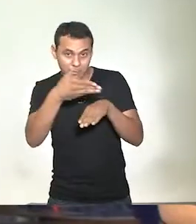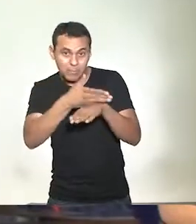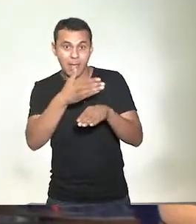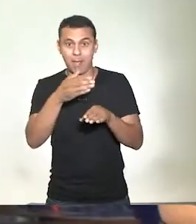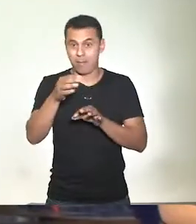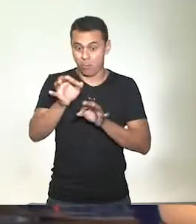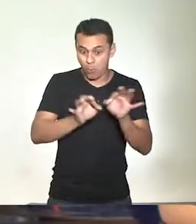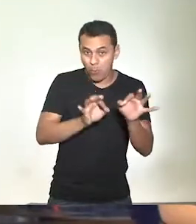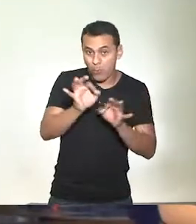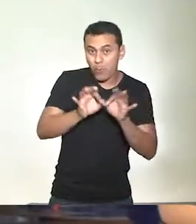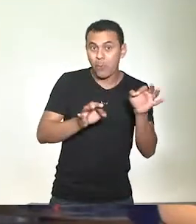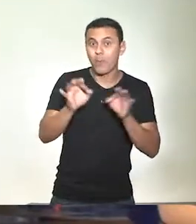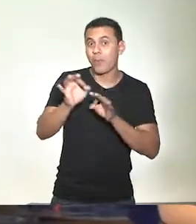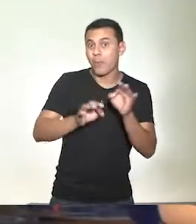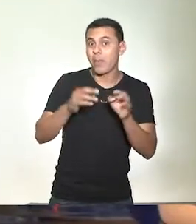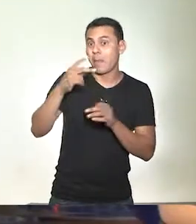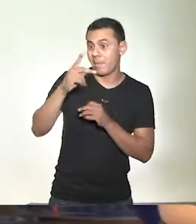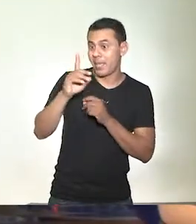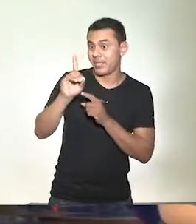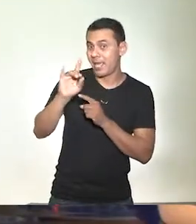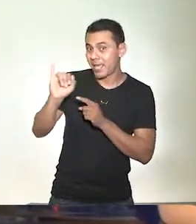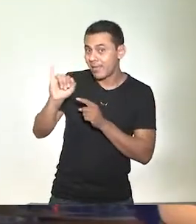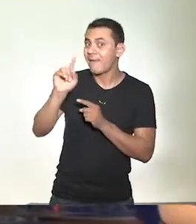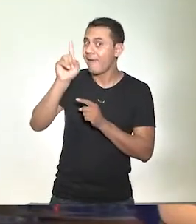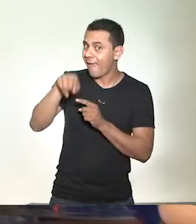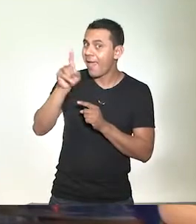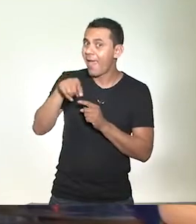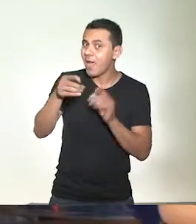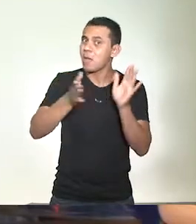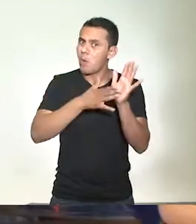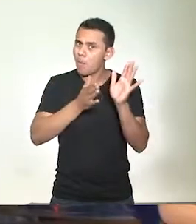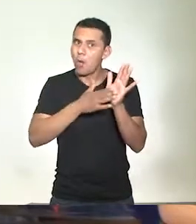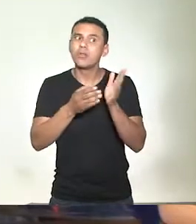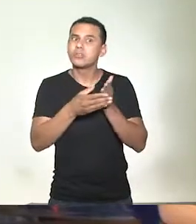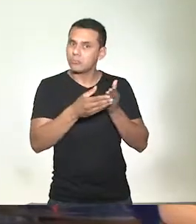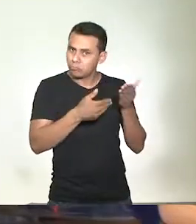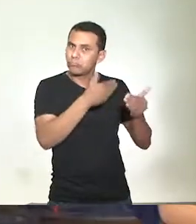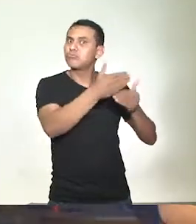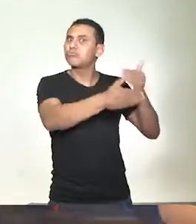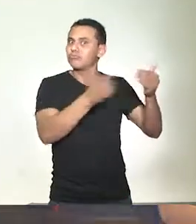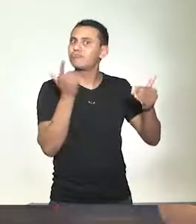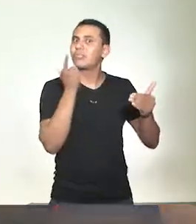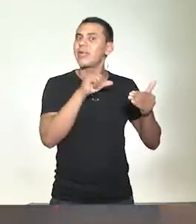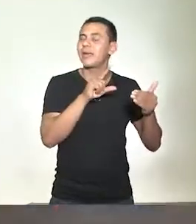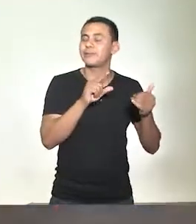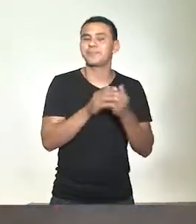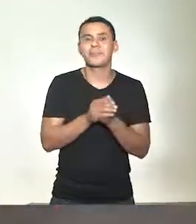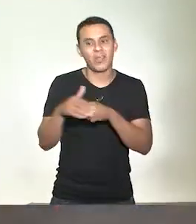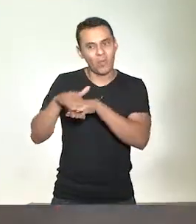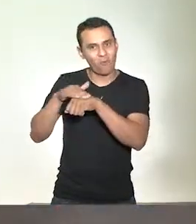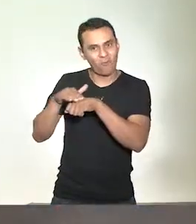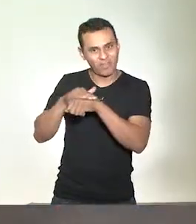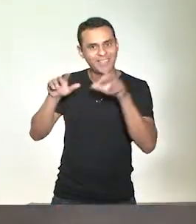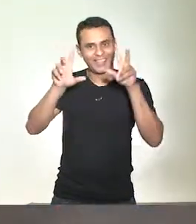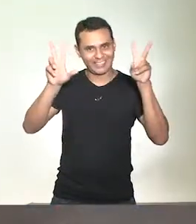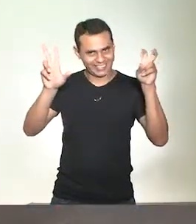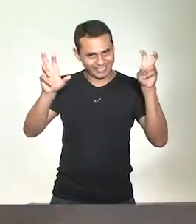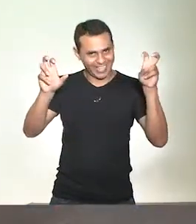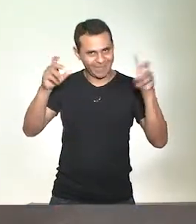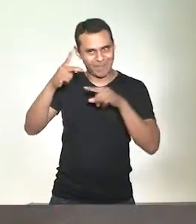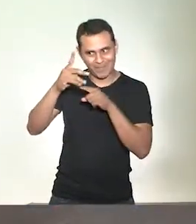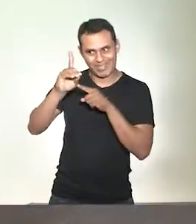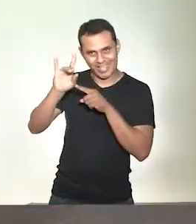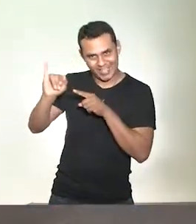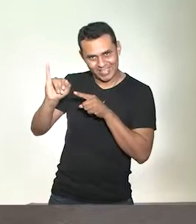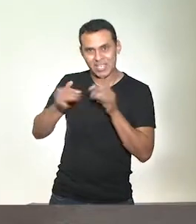de construção do PDI é um dos caminhos para que nossas propostas sejam levadas adiante para conversar um pouco sobre esse assunto